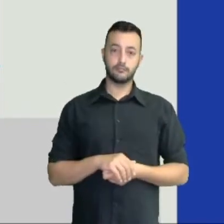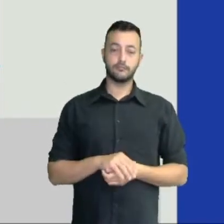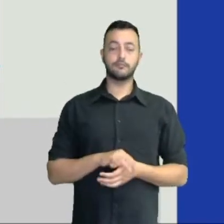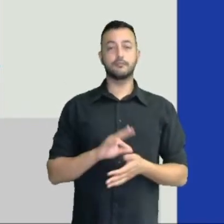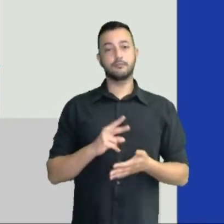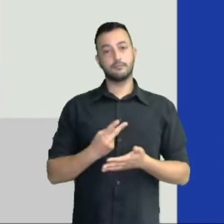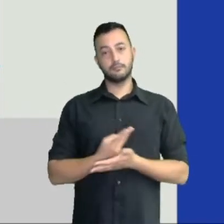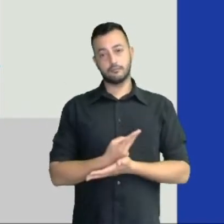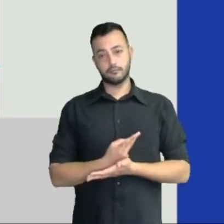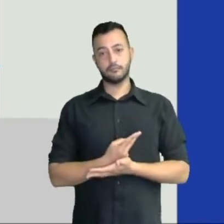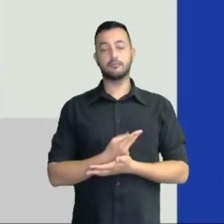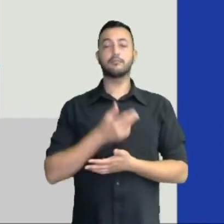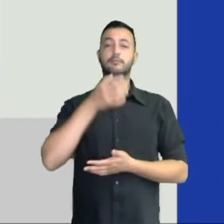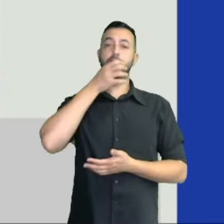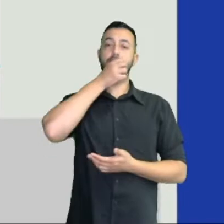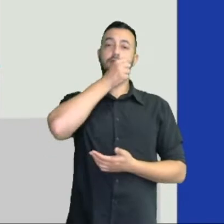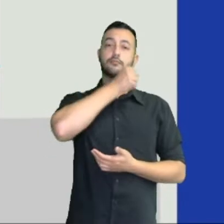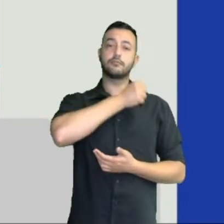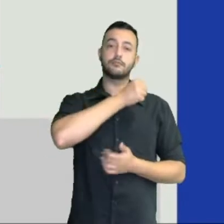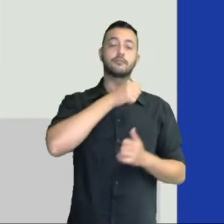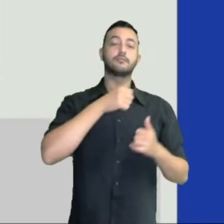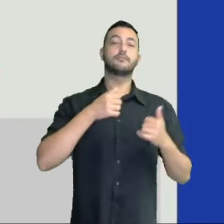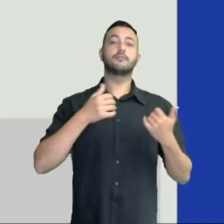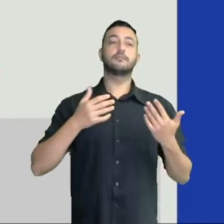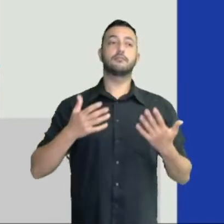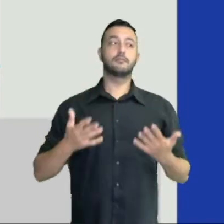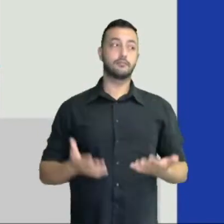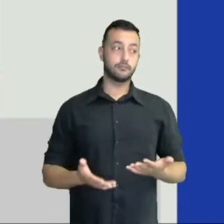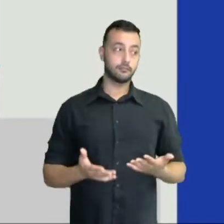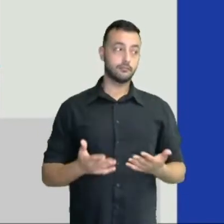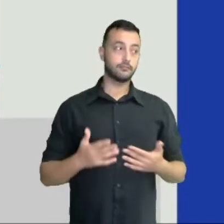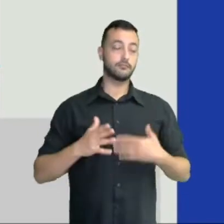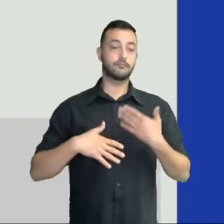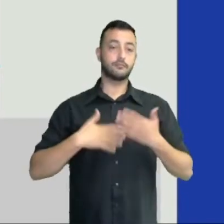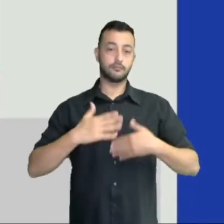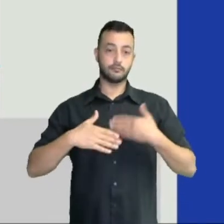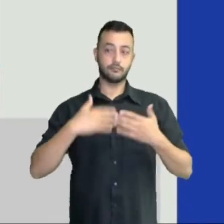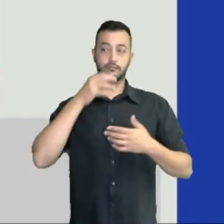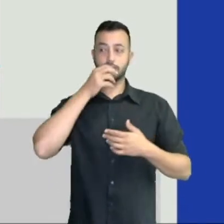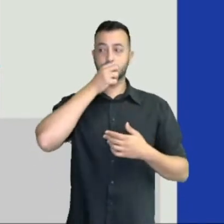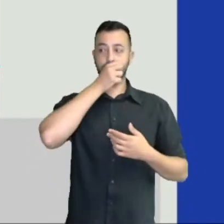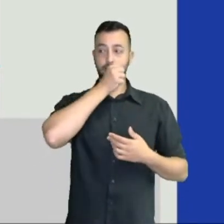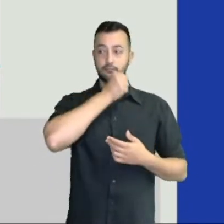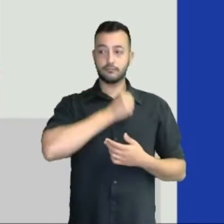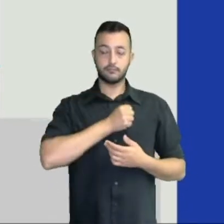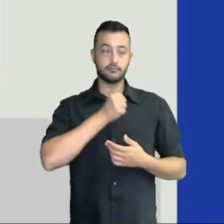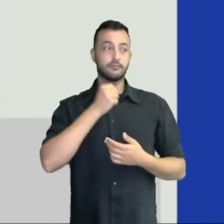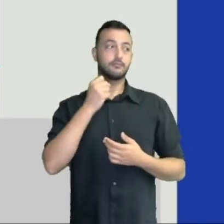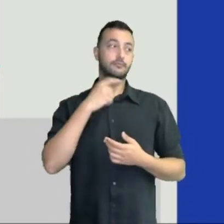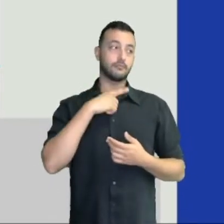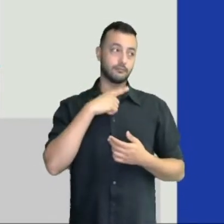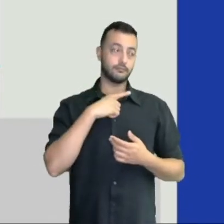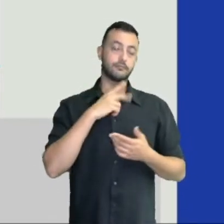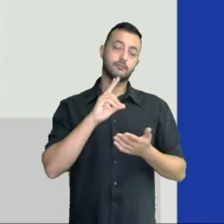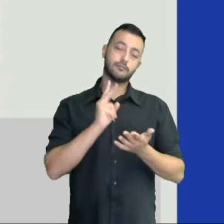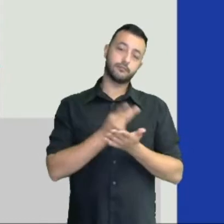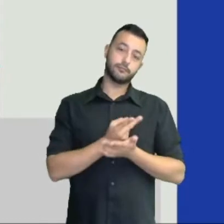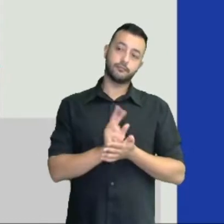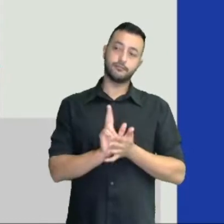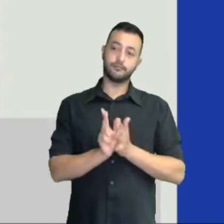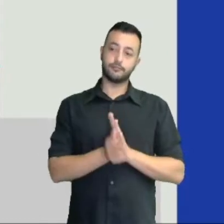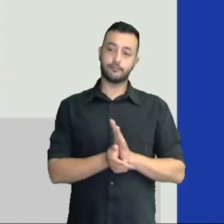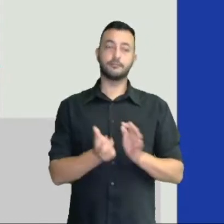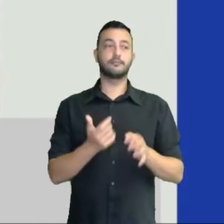que ocorreu de forma muito rápida. Então, esse crescimento de forma muito rápida, ele trouxe consequências, porque